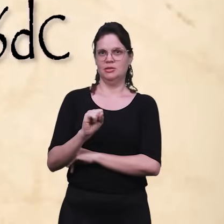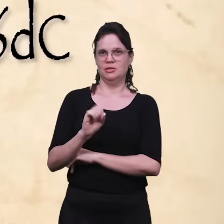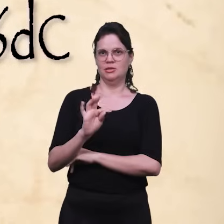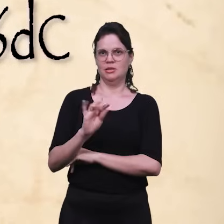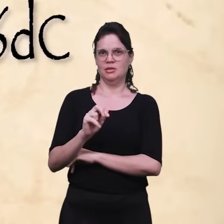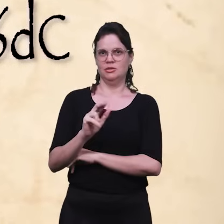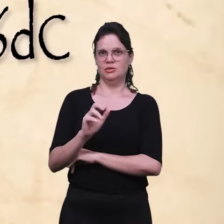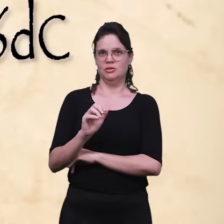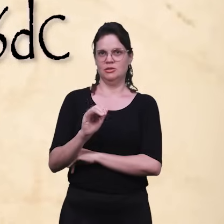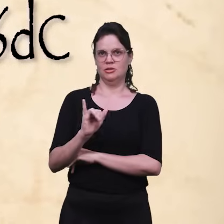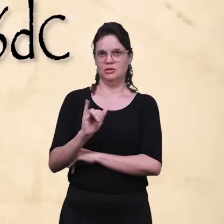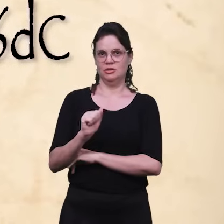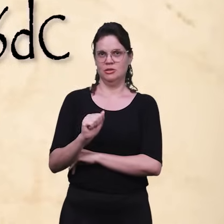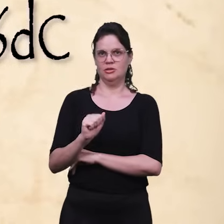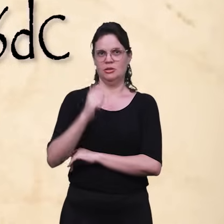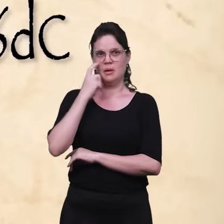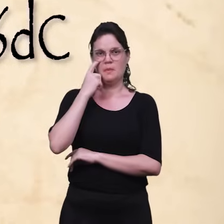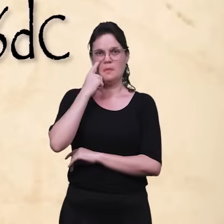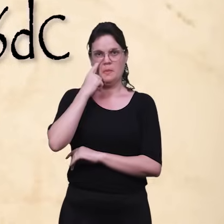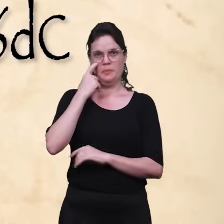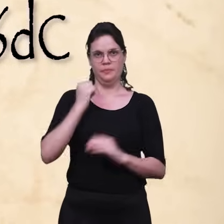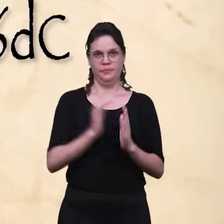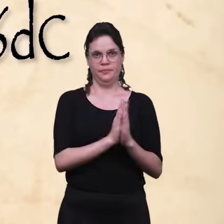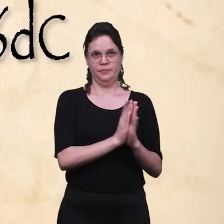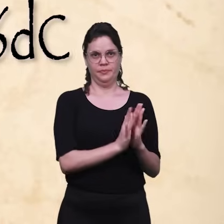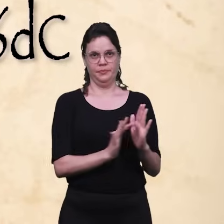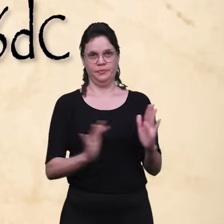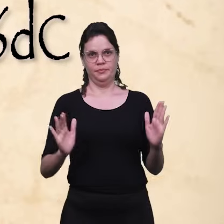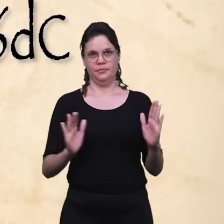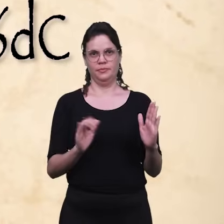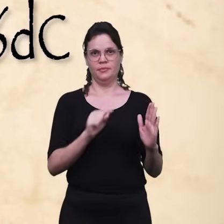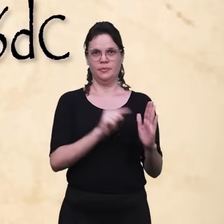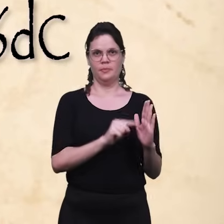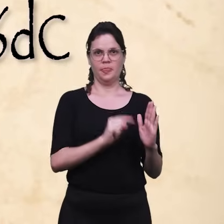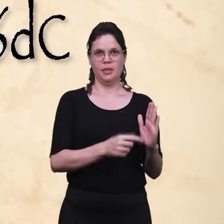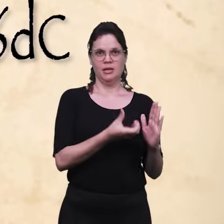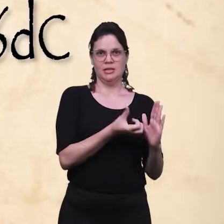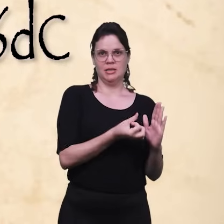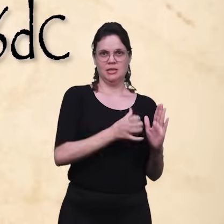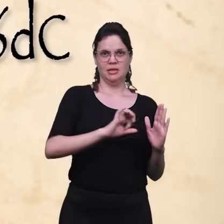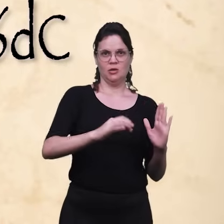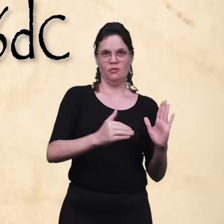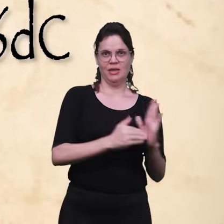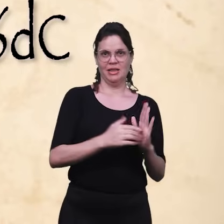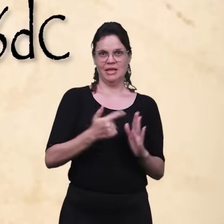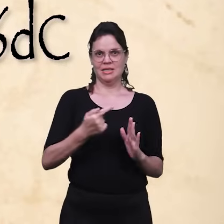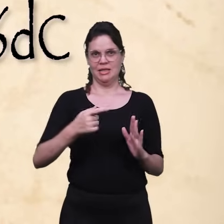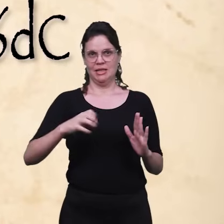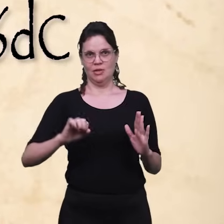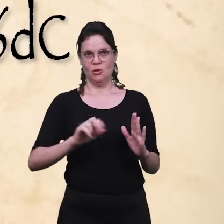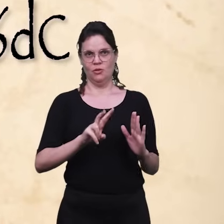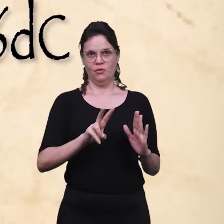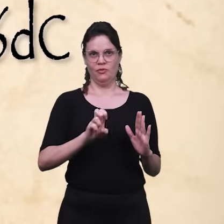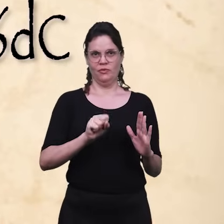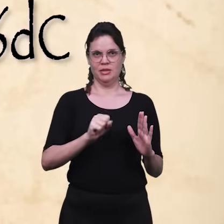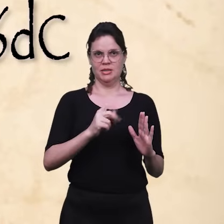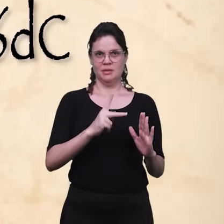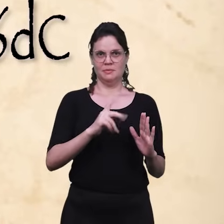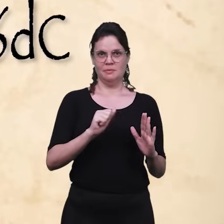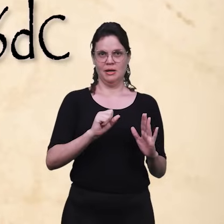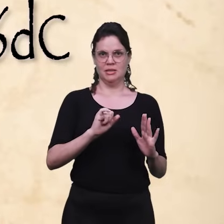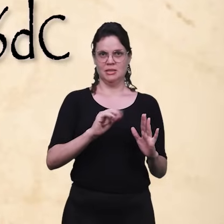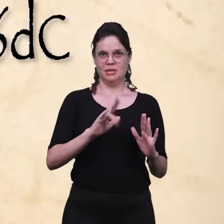é de 69 até 79, é imperador Vespasiano. De 79